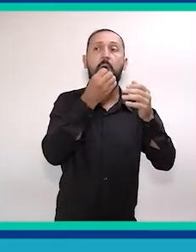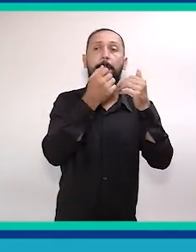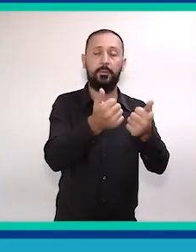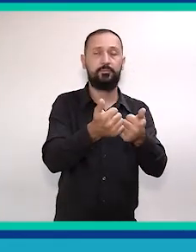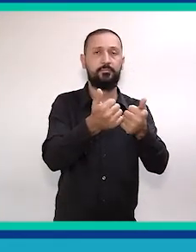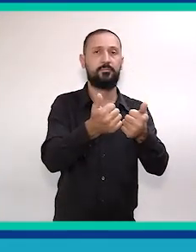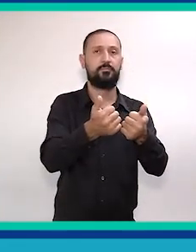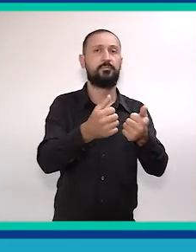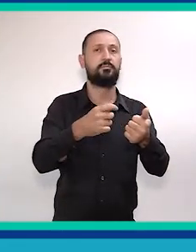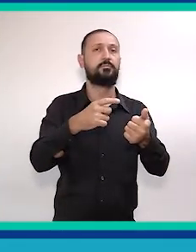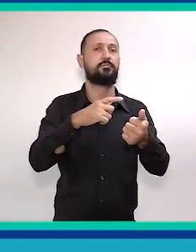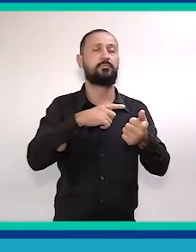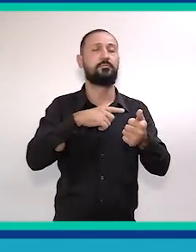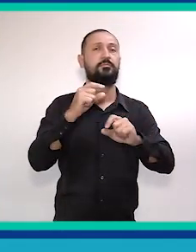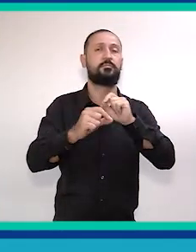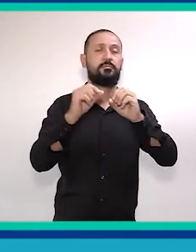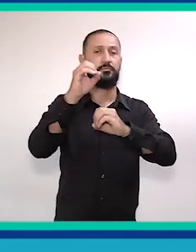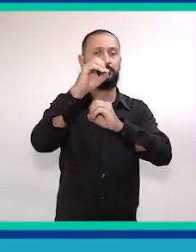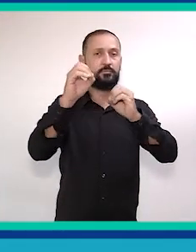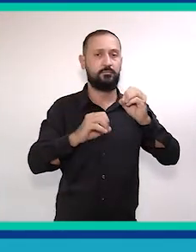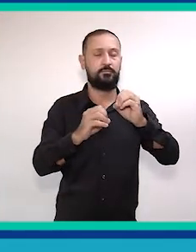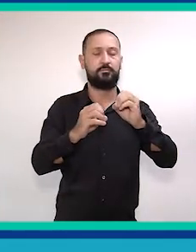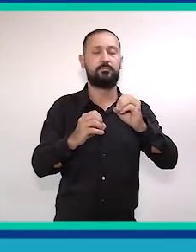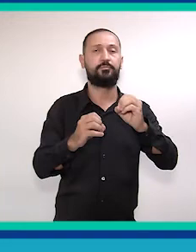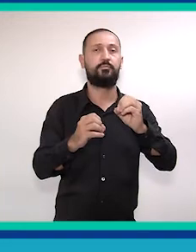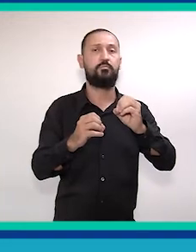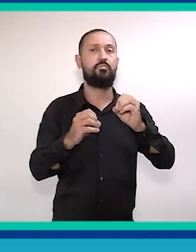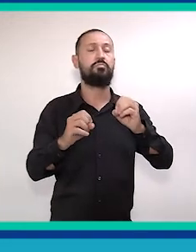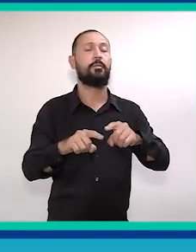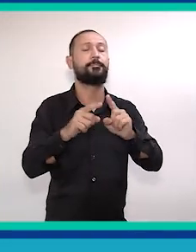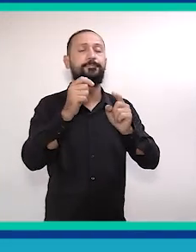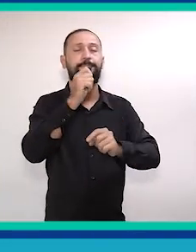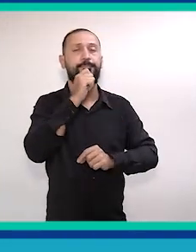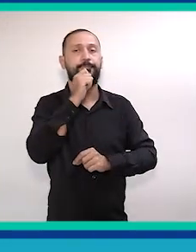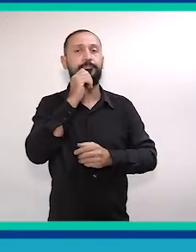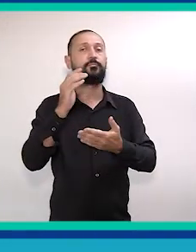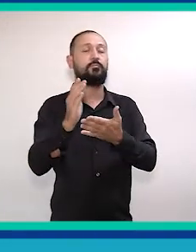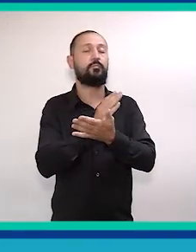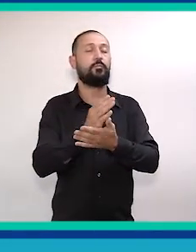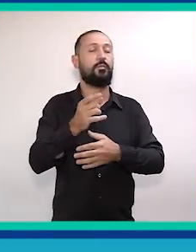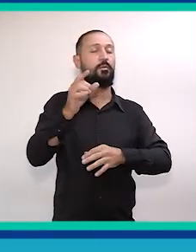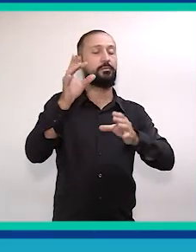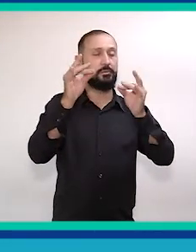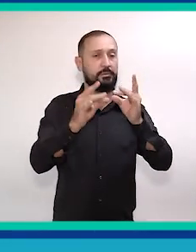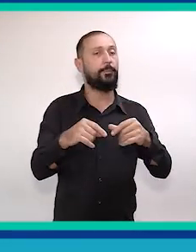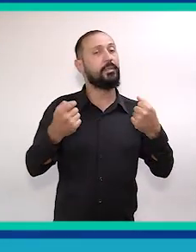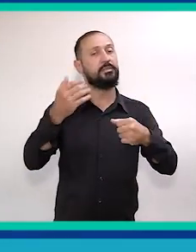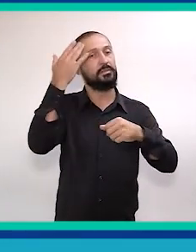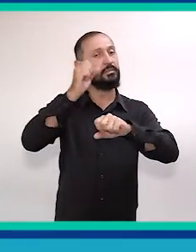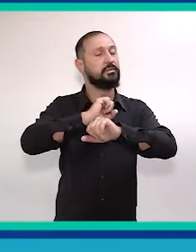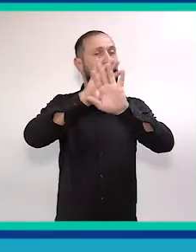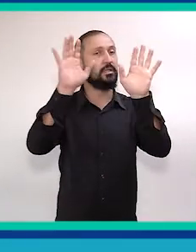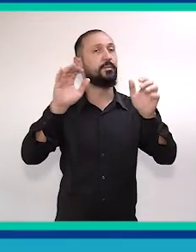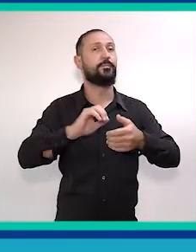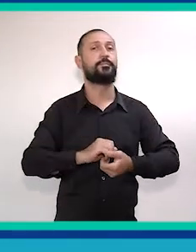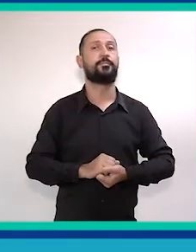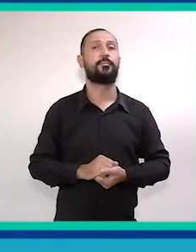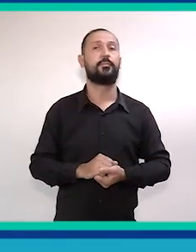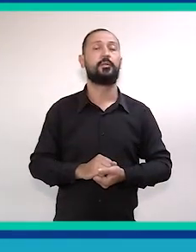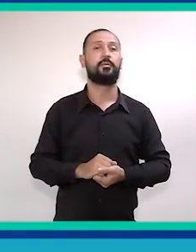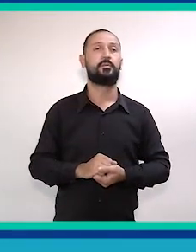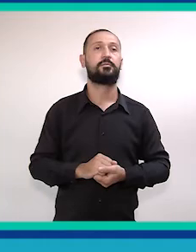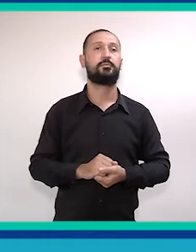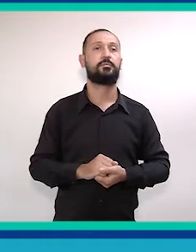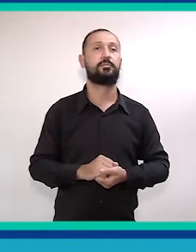possíveis, a gente tem uma molécula promissora, mas ainda tem algumas coisas que a gente precisa entender. Por